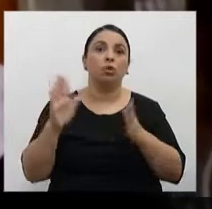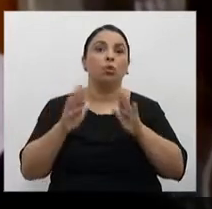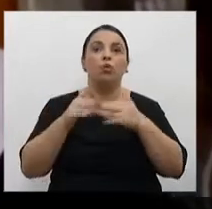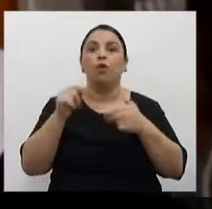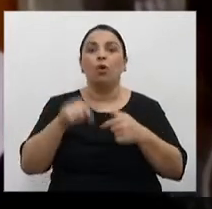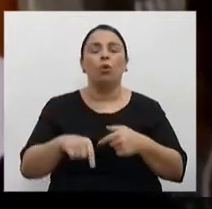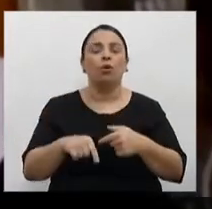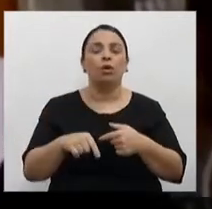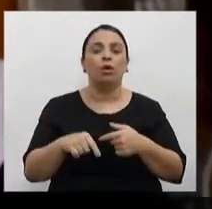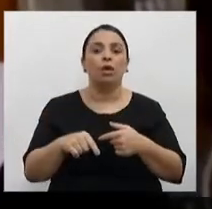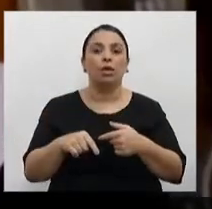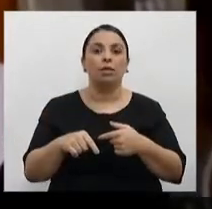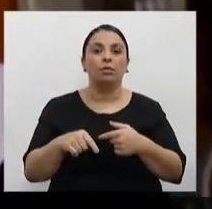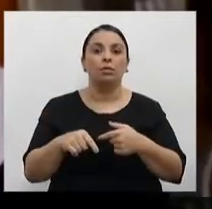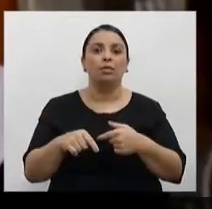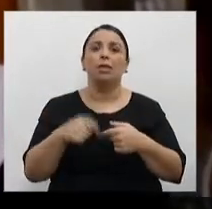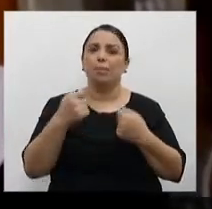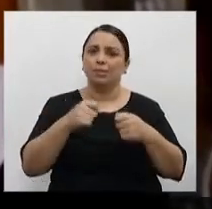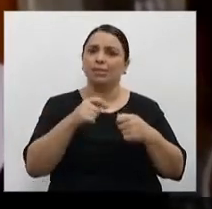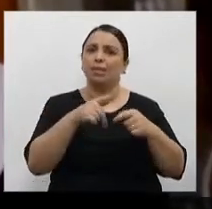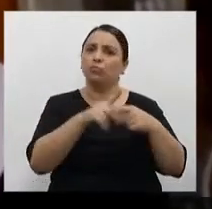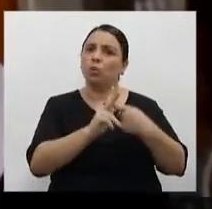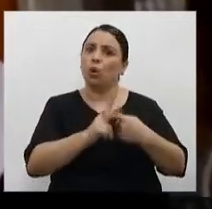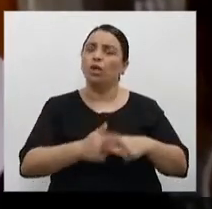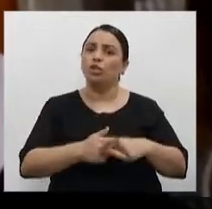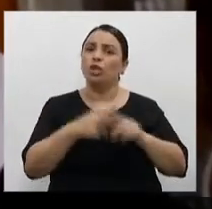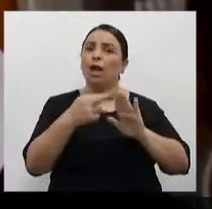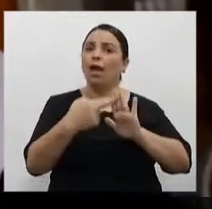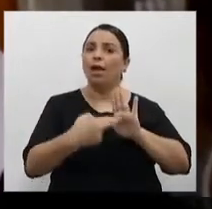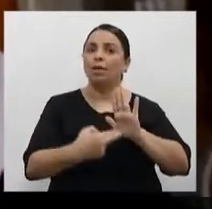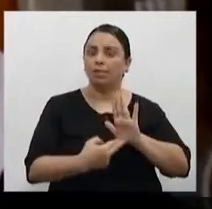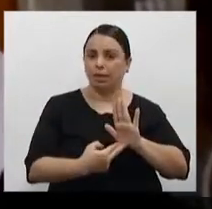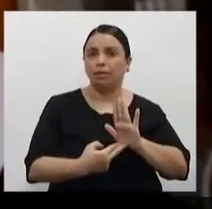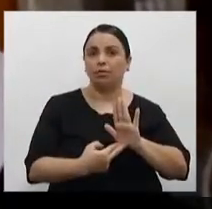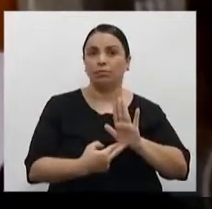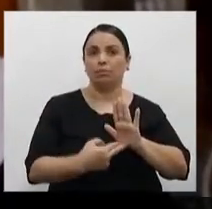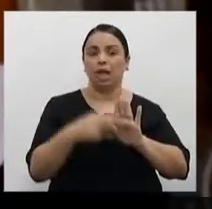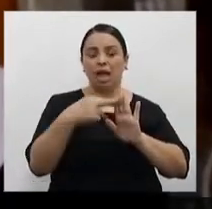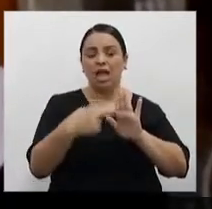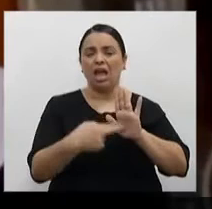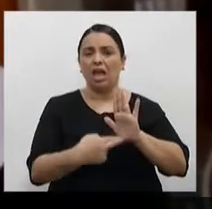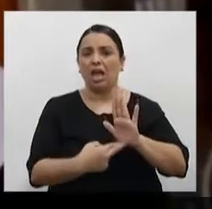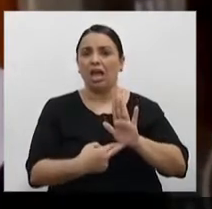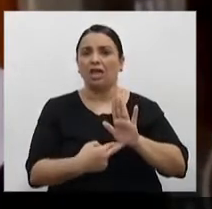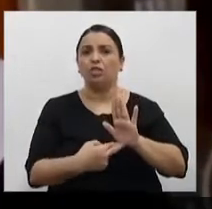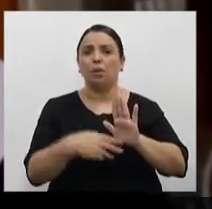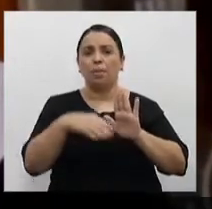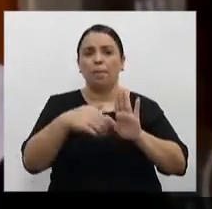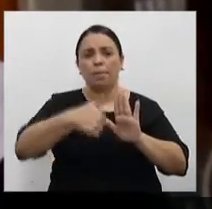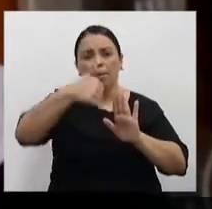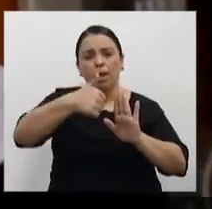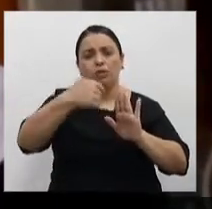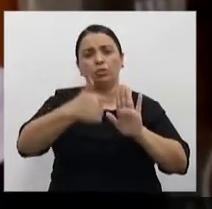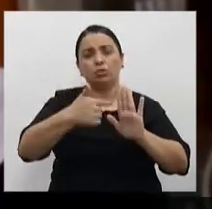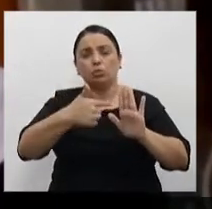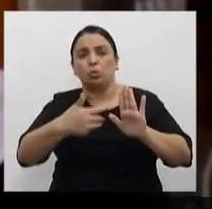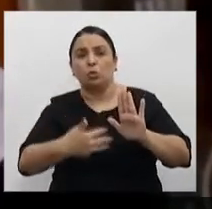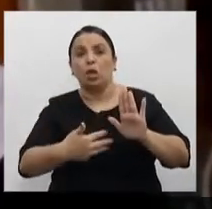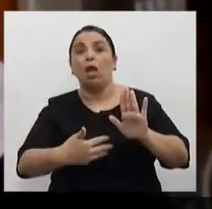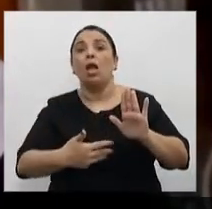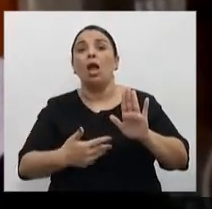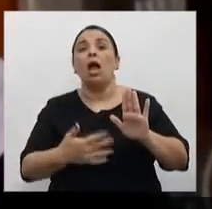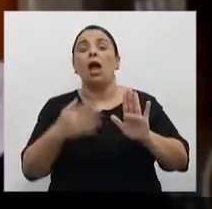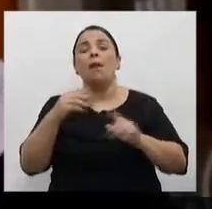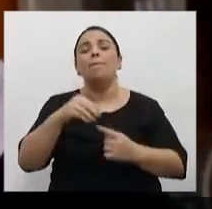né, da revisão dos critérios, revisão do critério de ordem de vacinação das pessoas com deficiência.